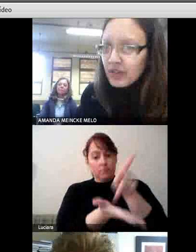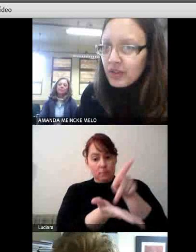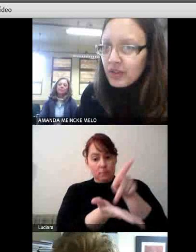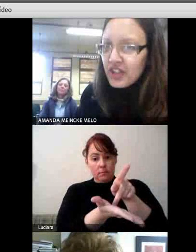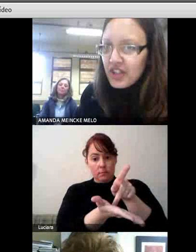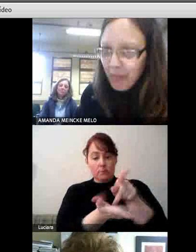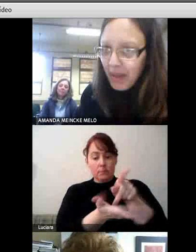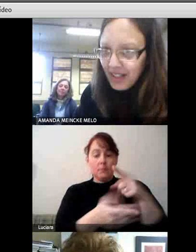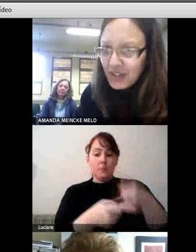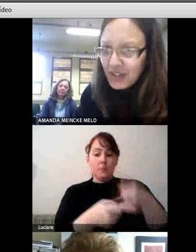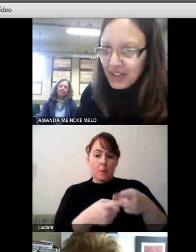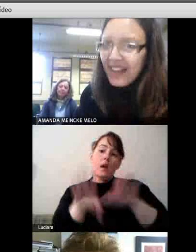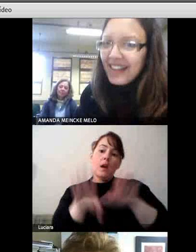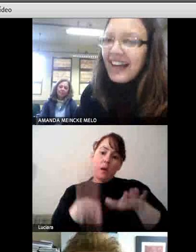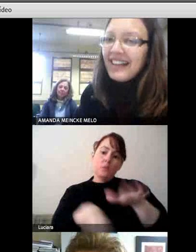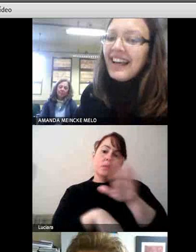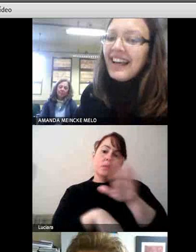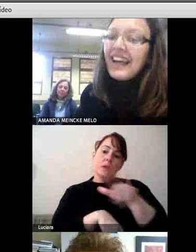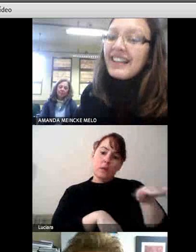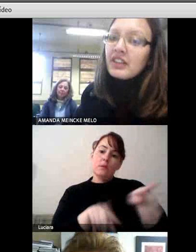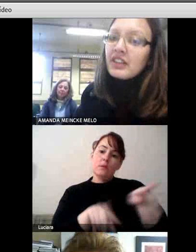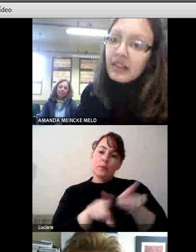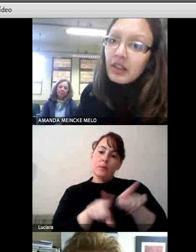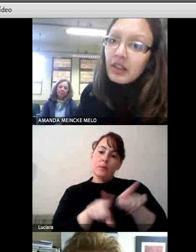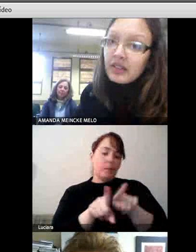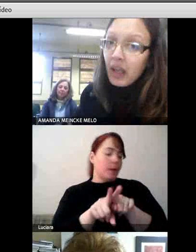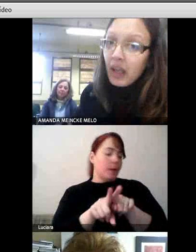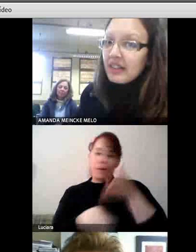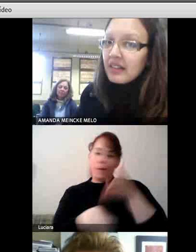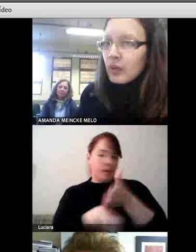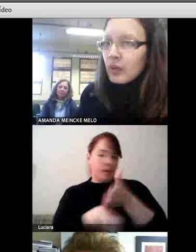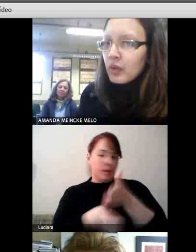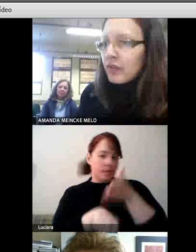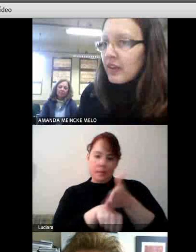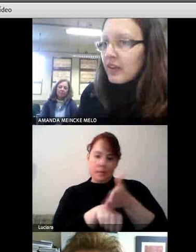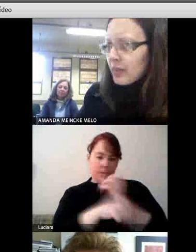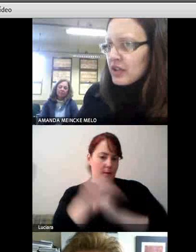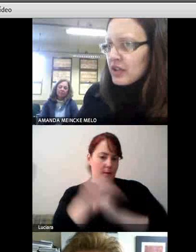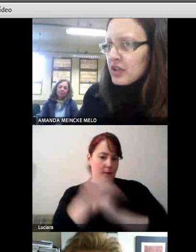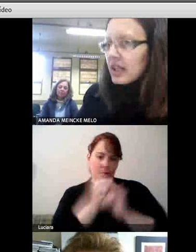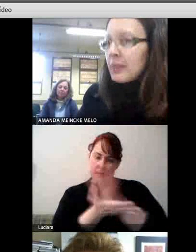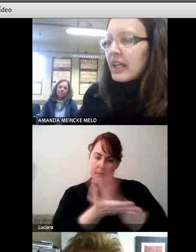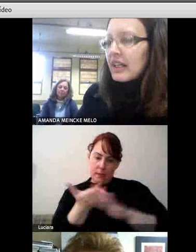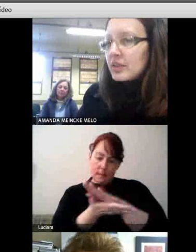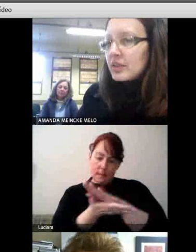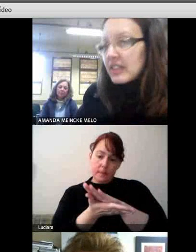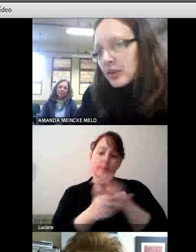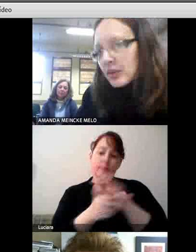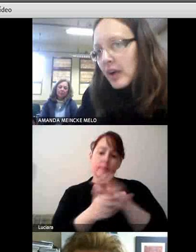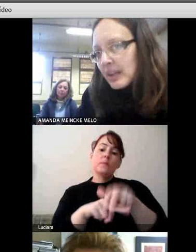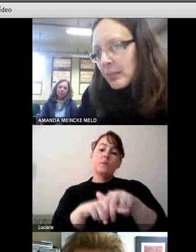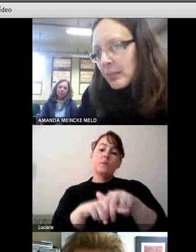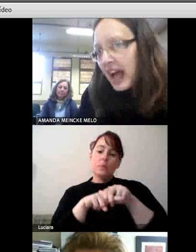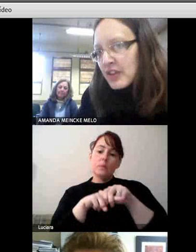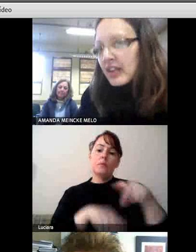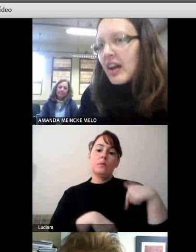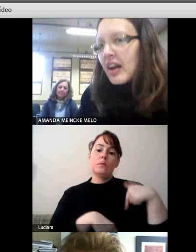ajudar. Digitalmente. Eu tenho muitos filmes, imagina umas coisas no YouTube. Agora, professora que não